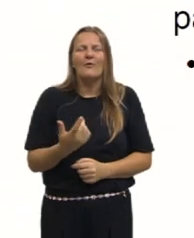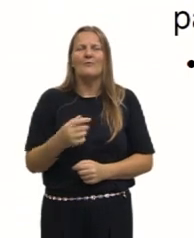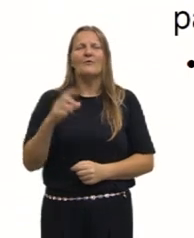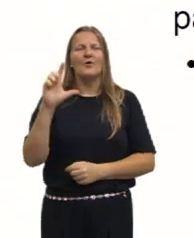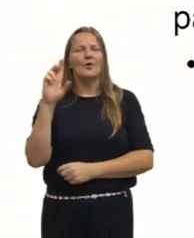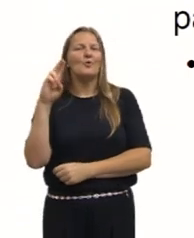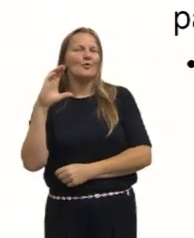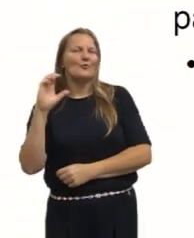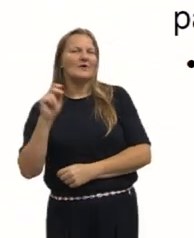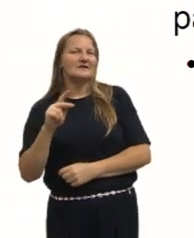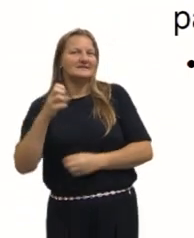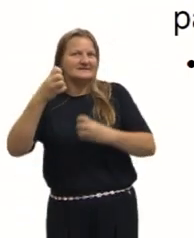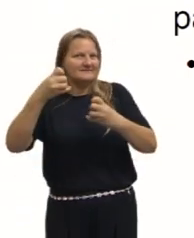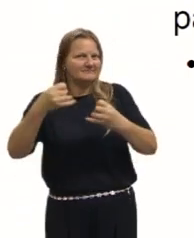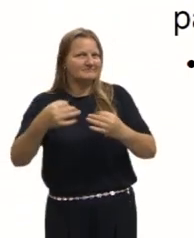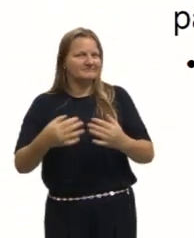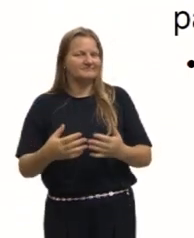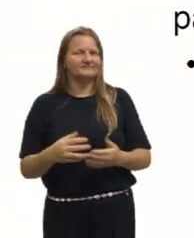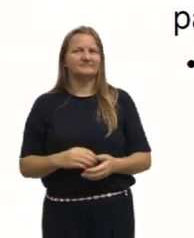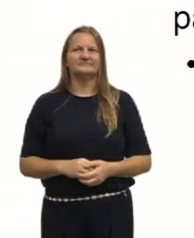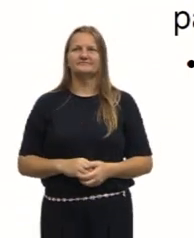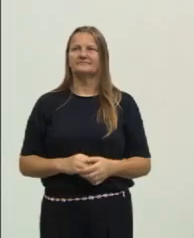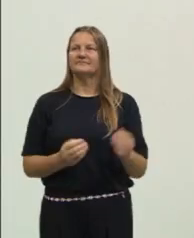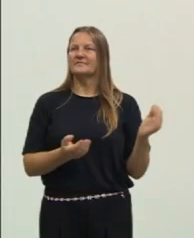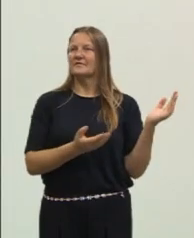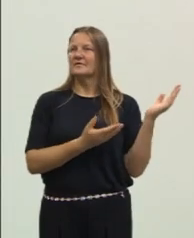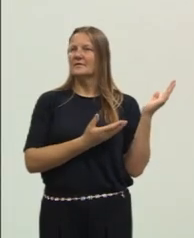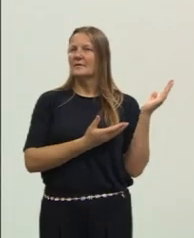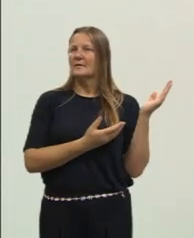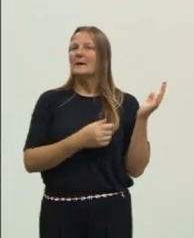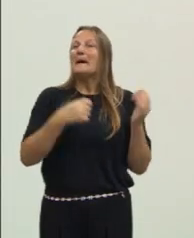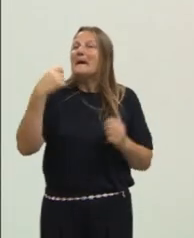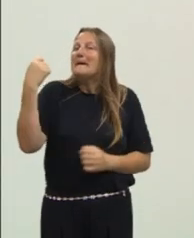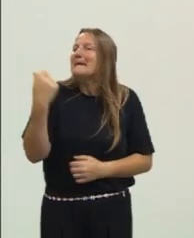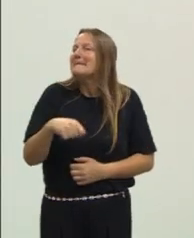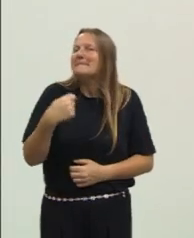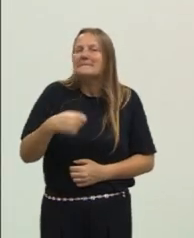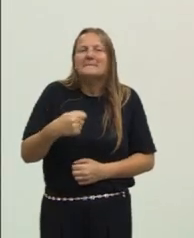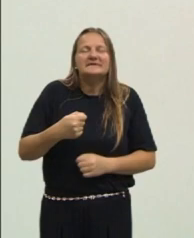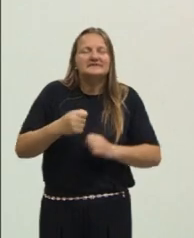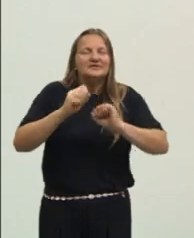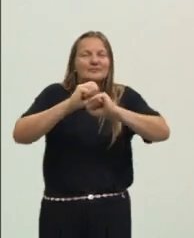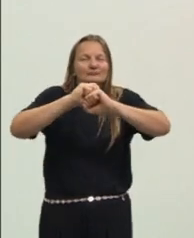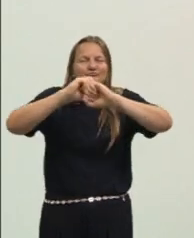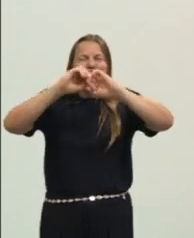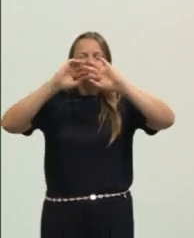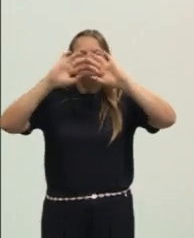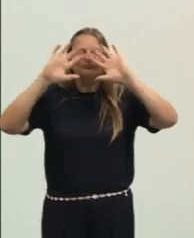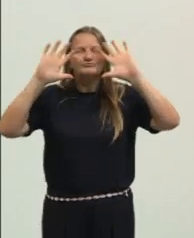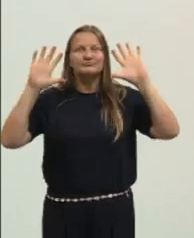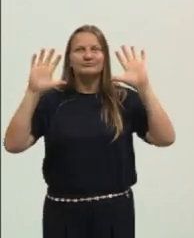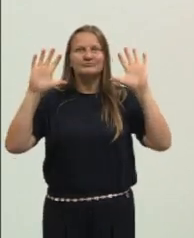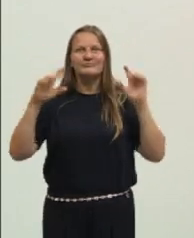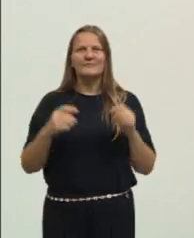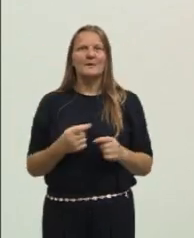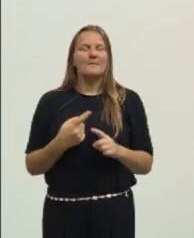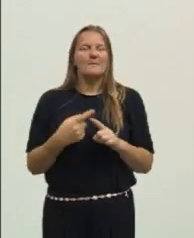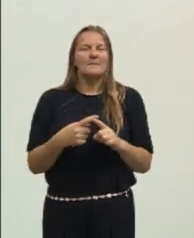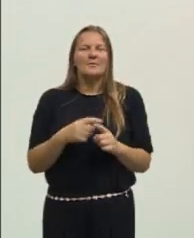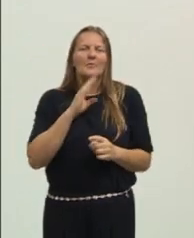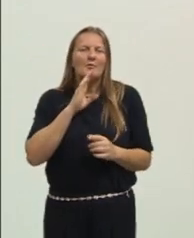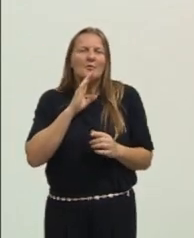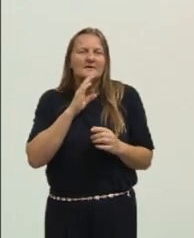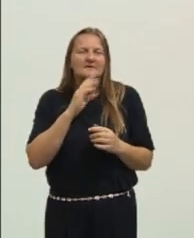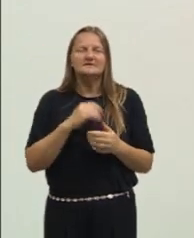tem relacionados aqui no slide então é preciso ter essa amplitude É preciso conhecer